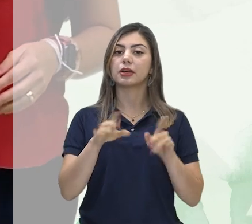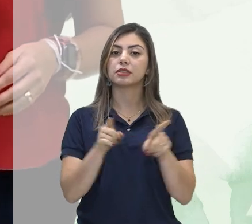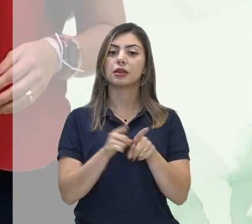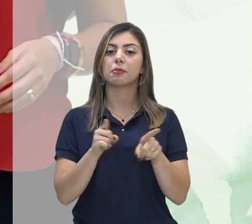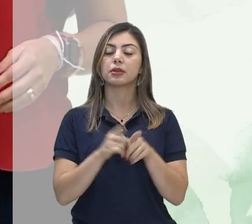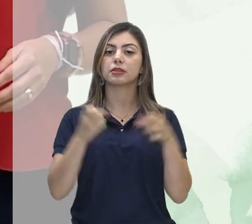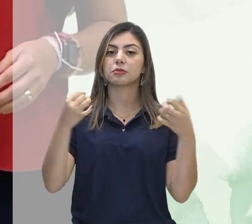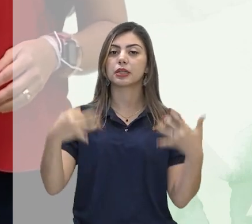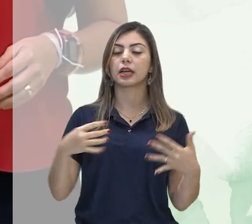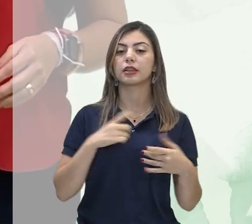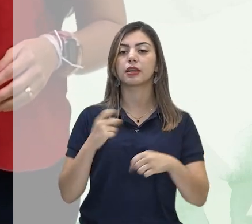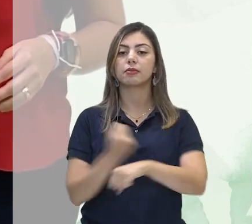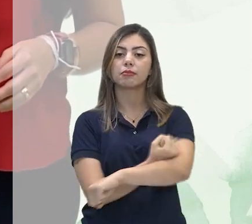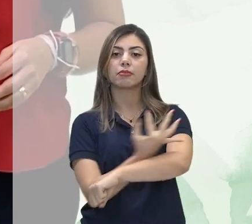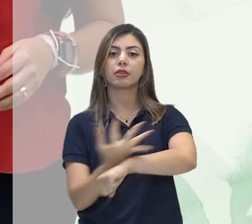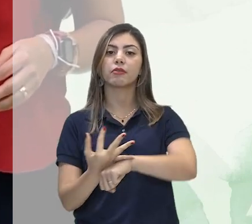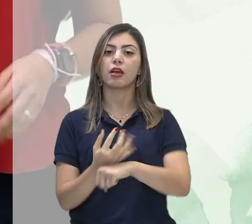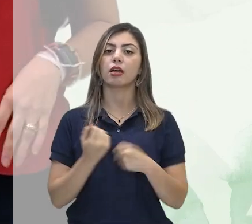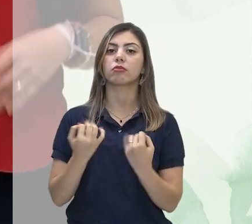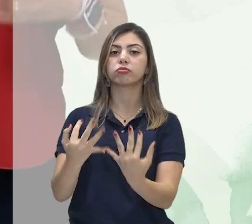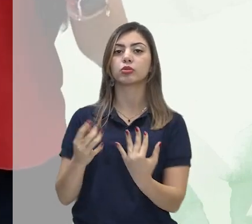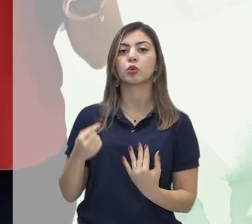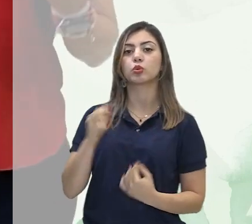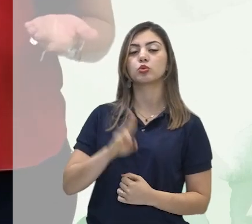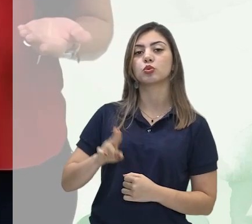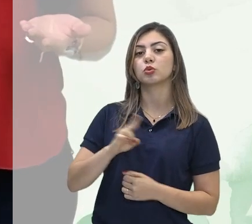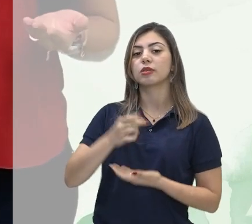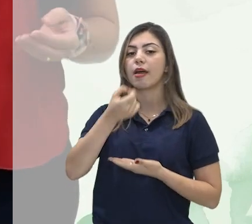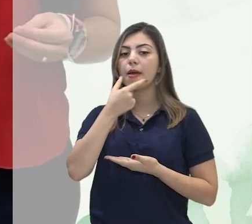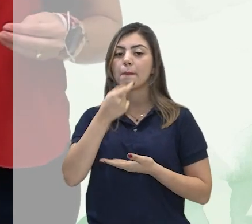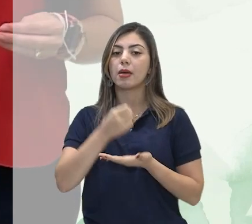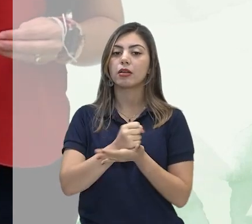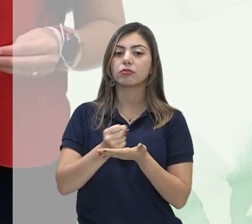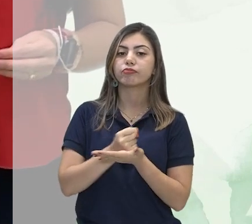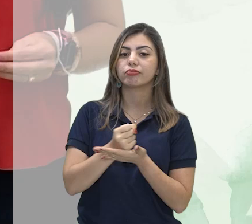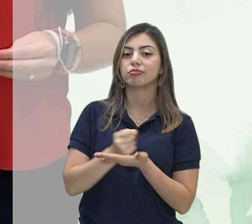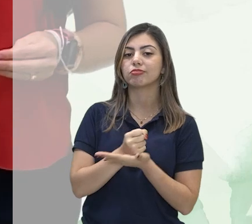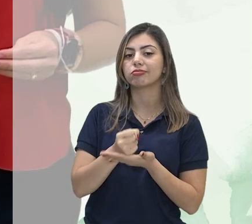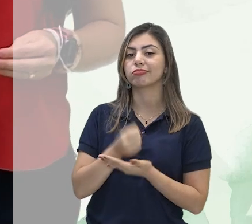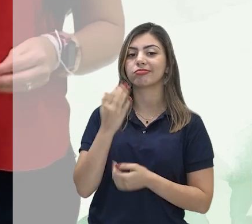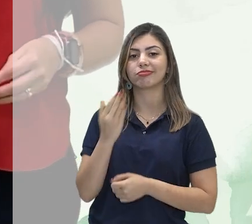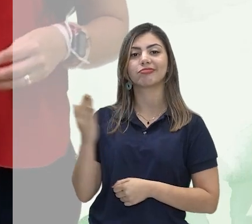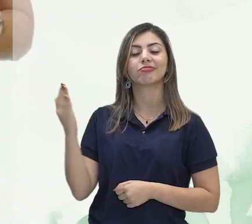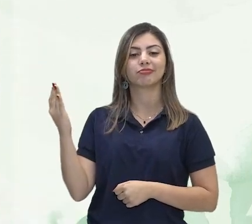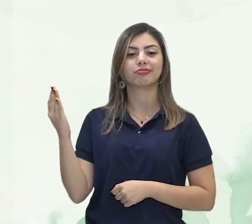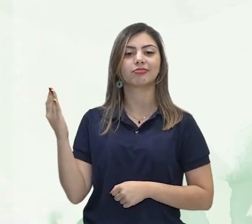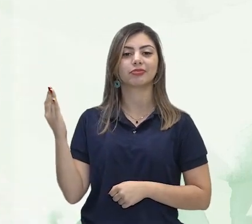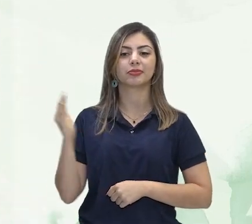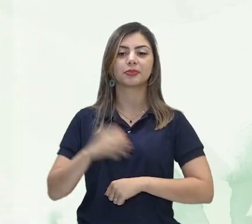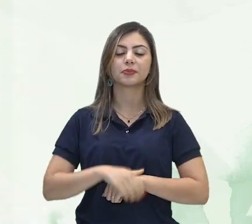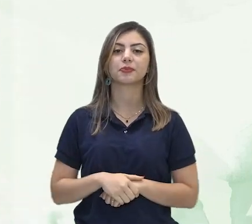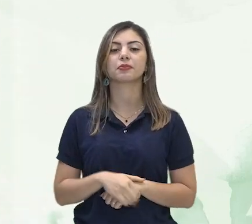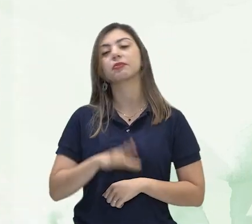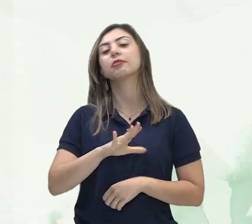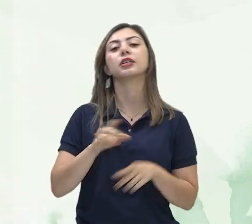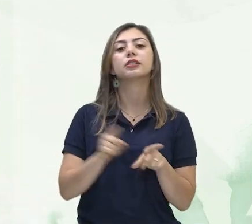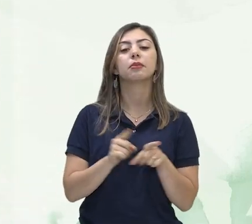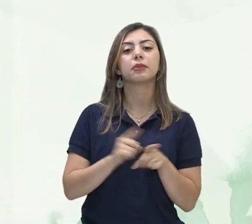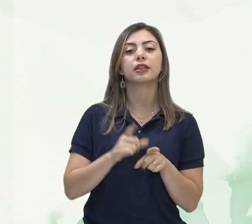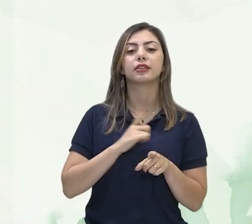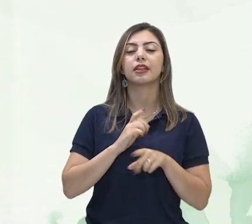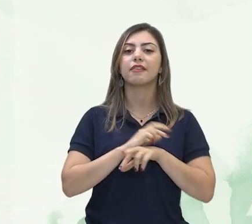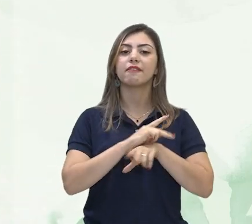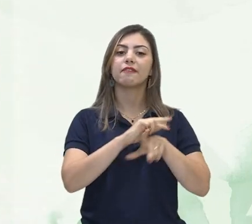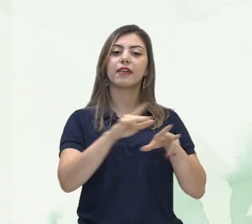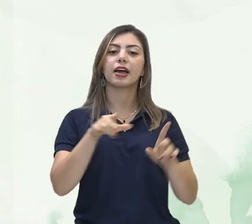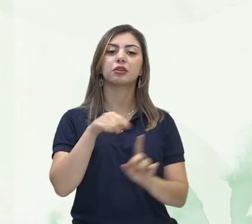das plantas que utilizamos para fins medicinais, como a andiroba e a copaíba. E também temos inúmeros fungos